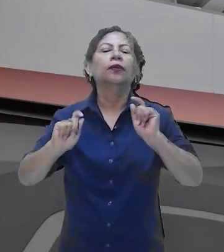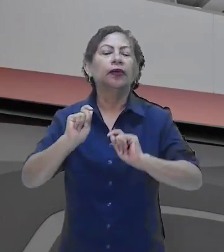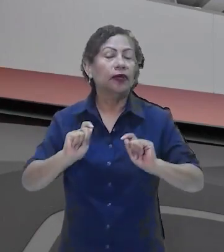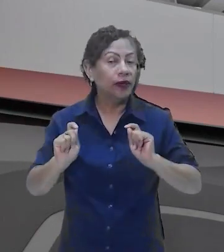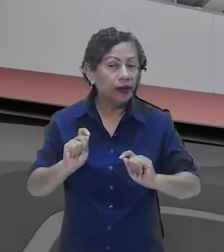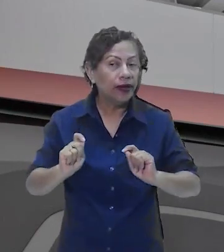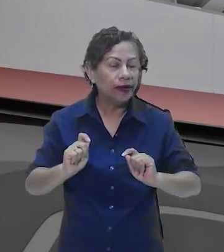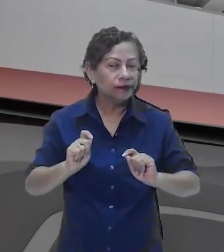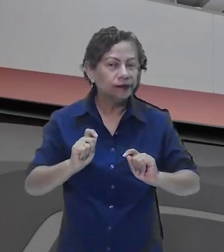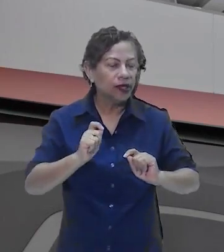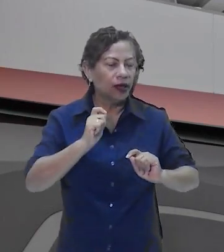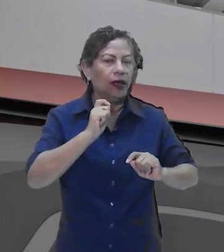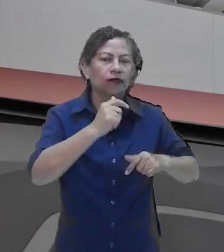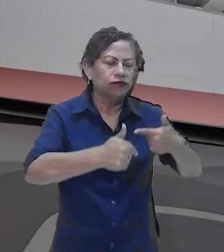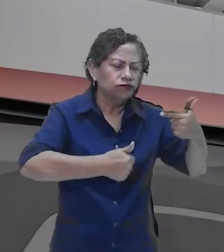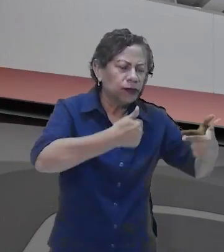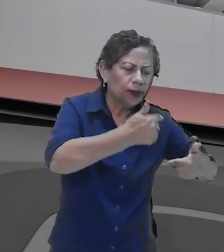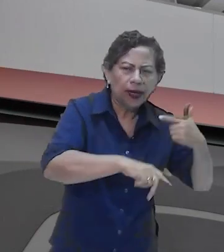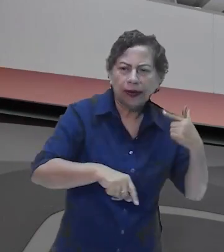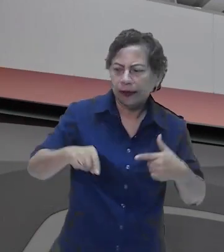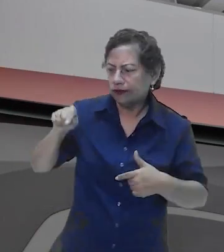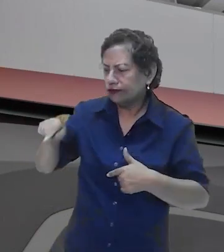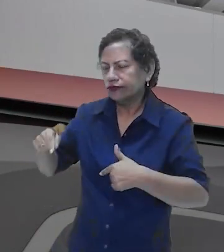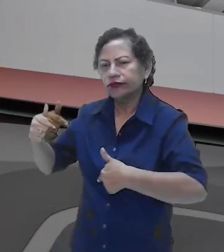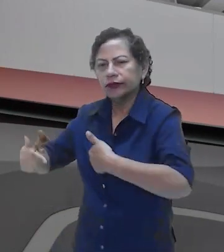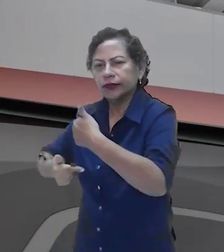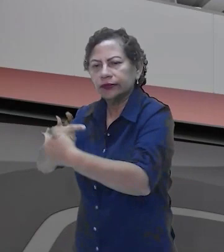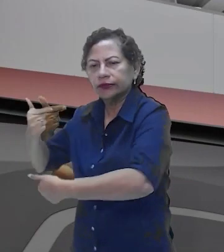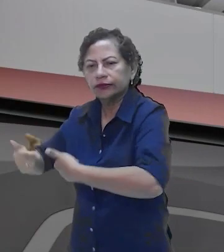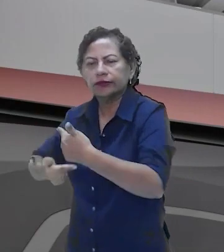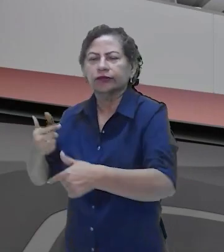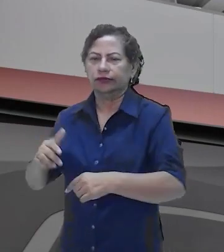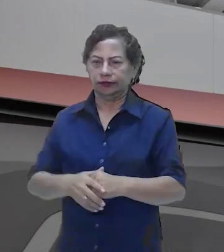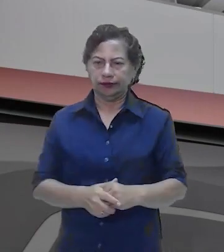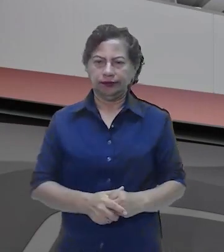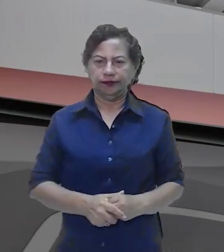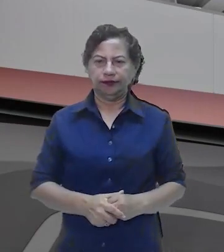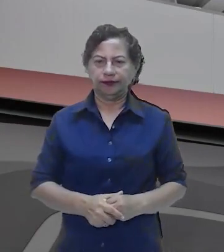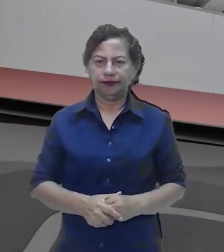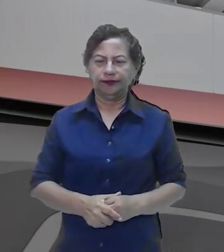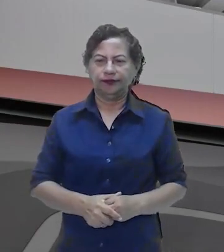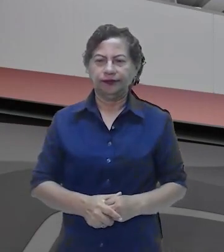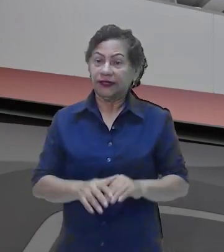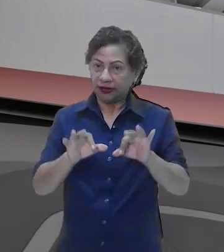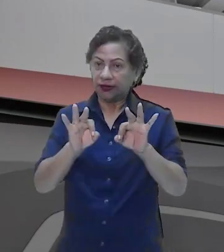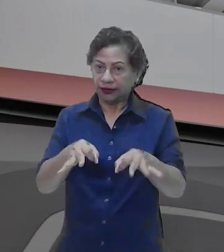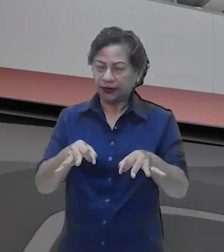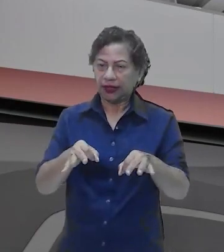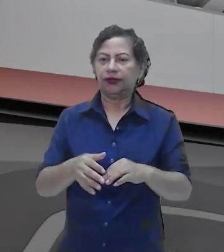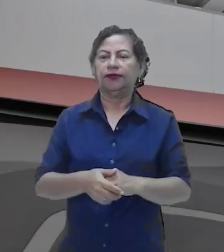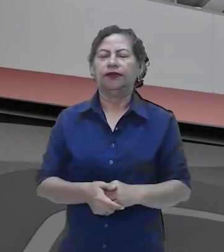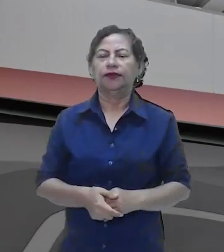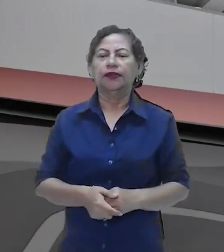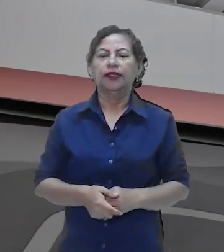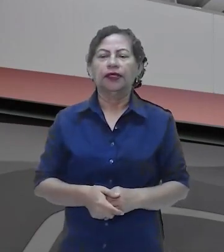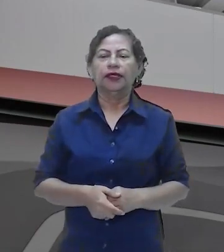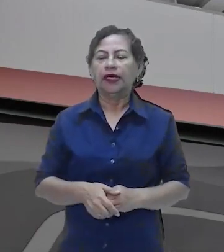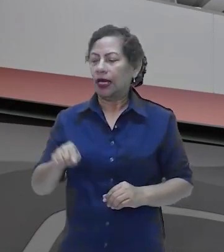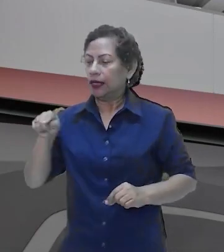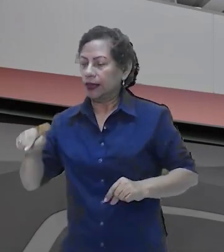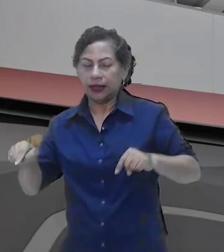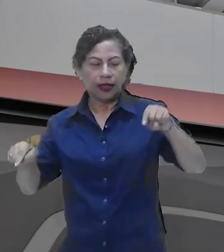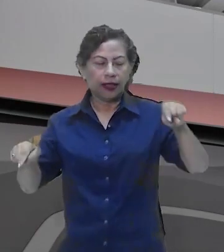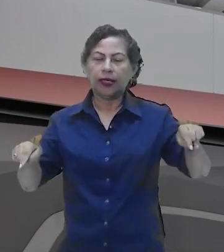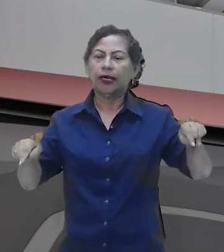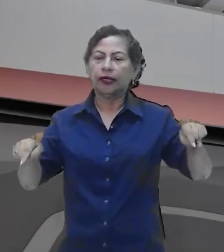construção tanto do espaço urbano como do espaço rural, certo? E a gente vai caracterizar cada